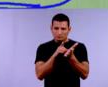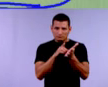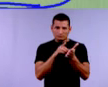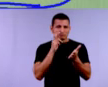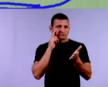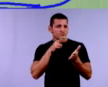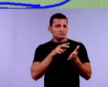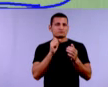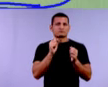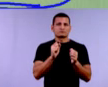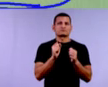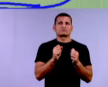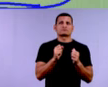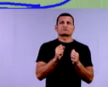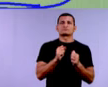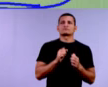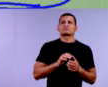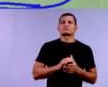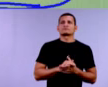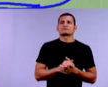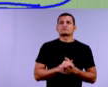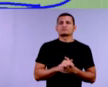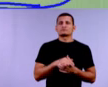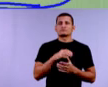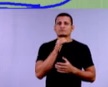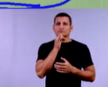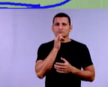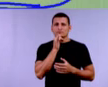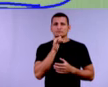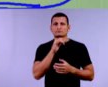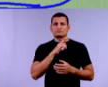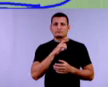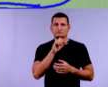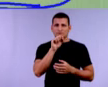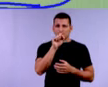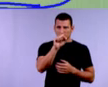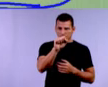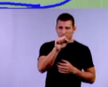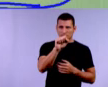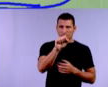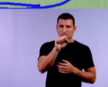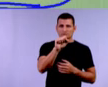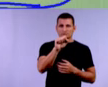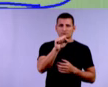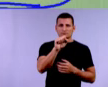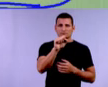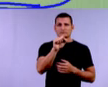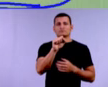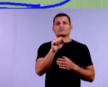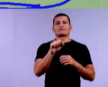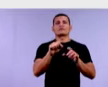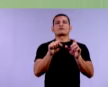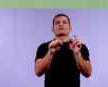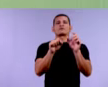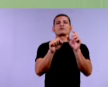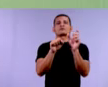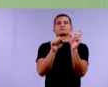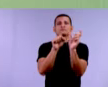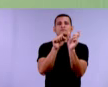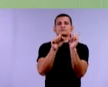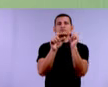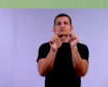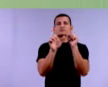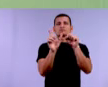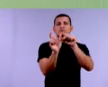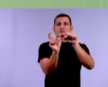certo, professora Tayane? Se tiver um S, amor, no meu caso, né, professora, seria um substantivo isso. só, né? Então,